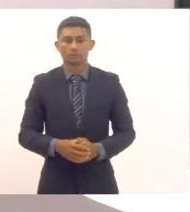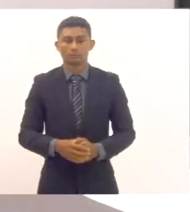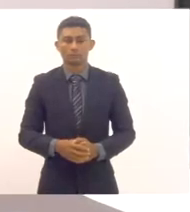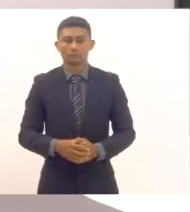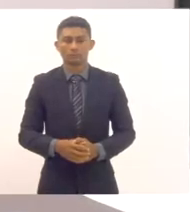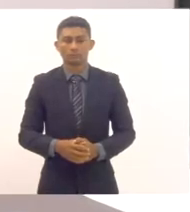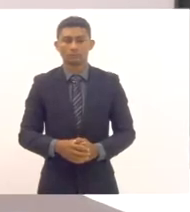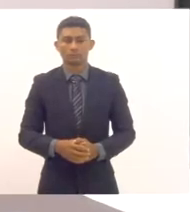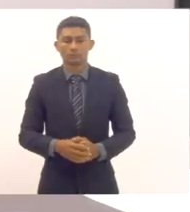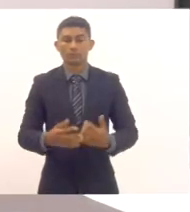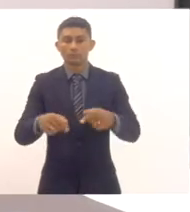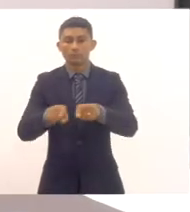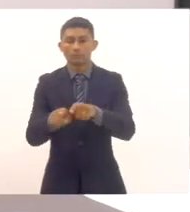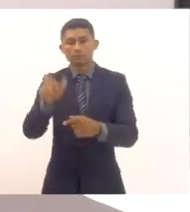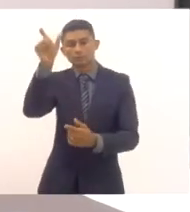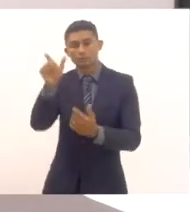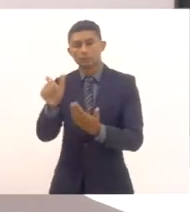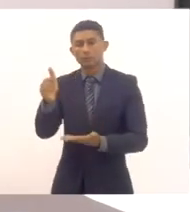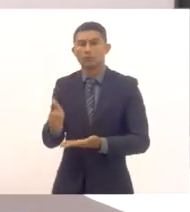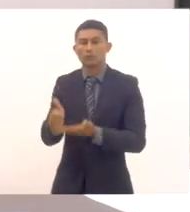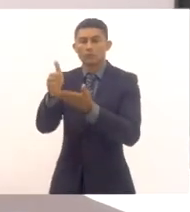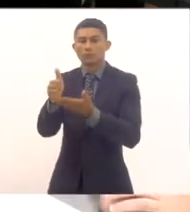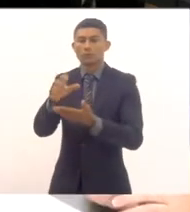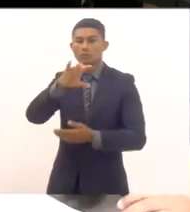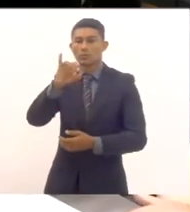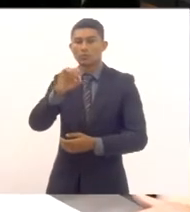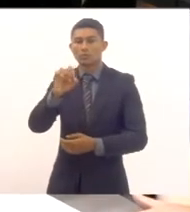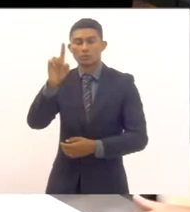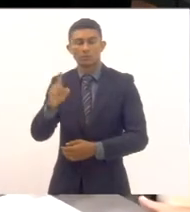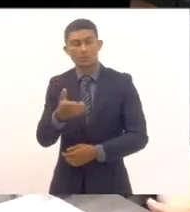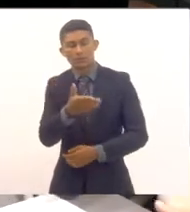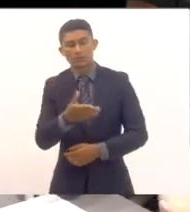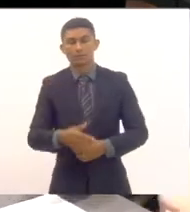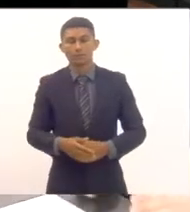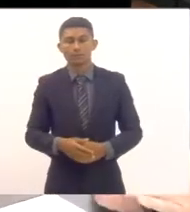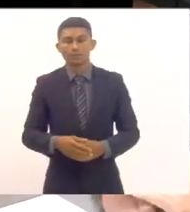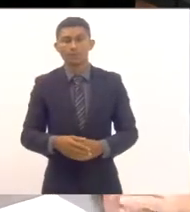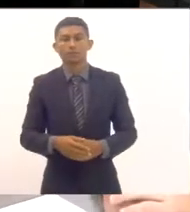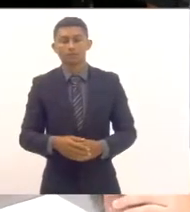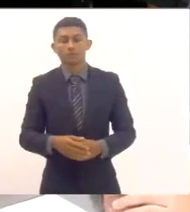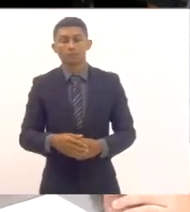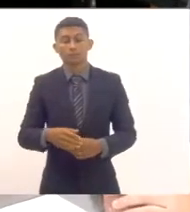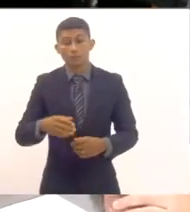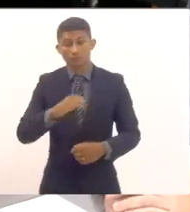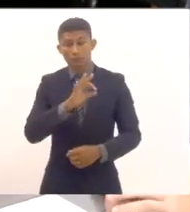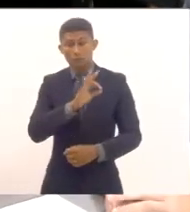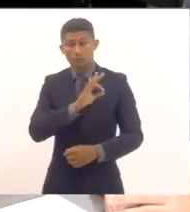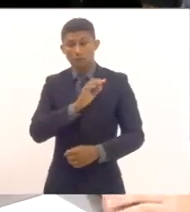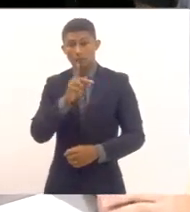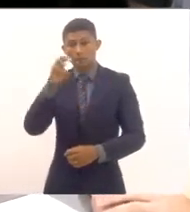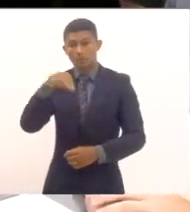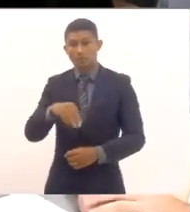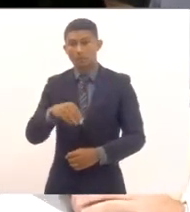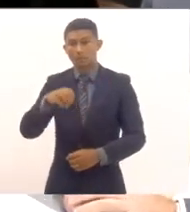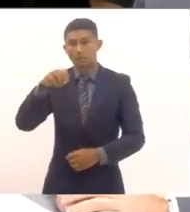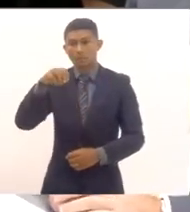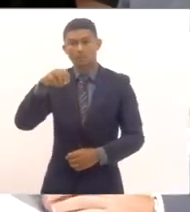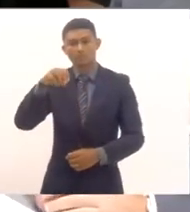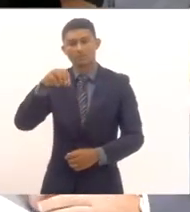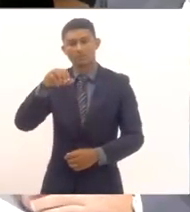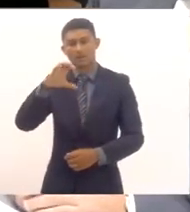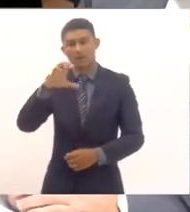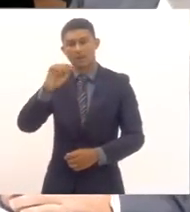tu achas o parlamentar José Ramos da Silva Major PM Carlos Henrique Santana dá